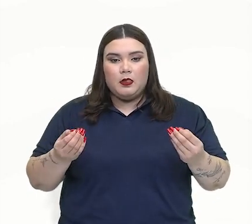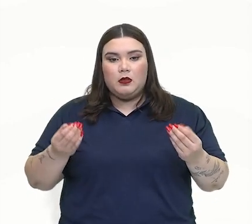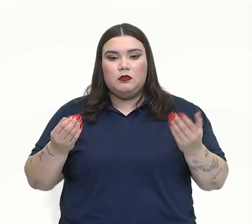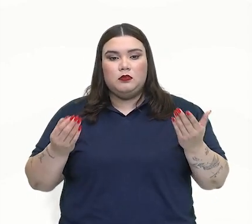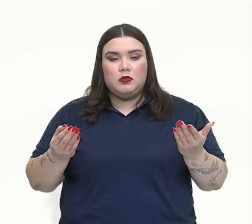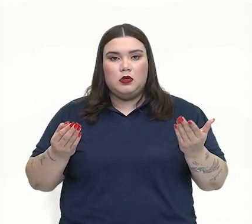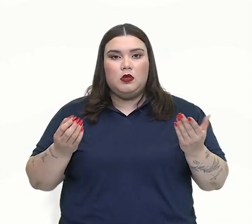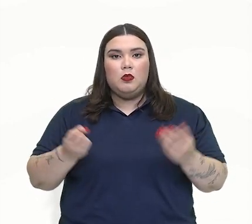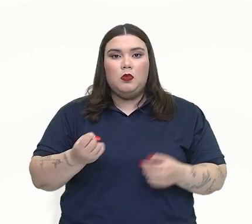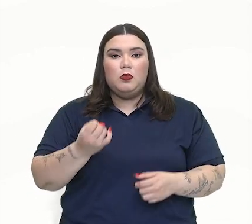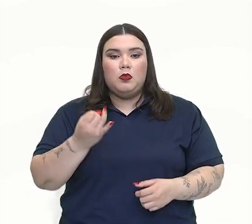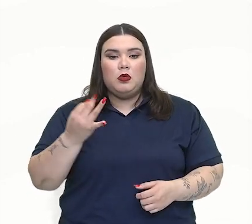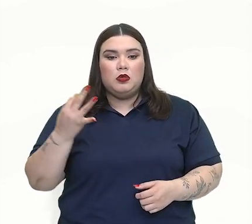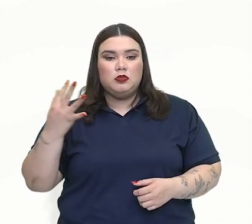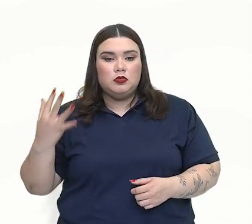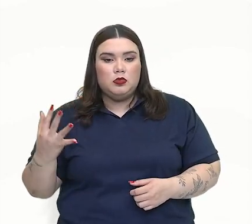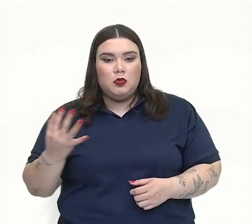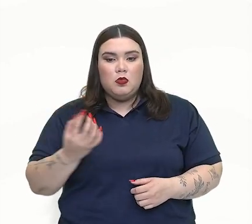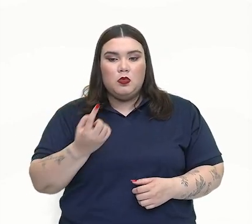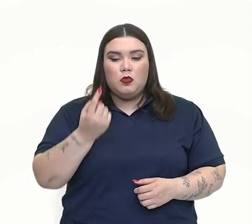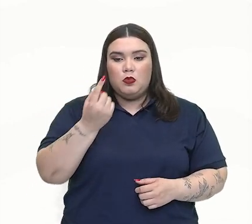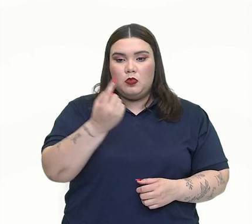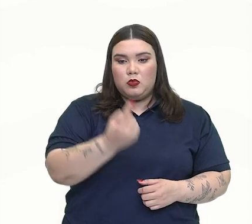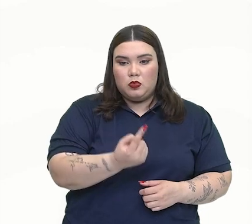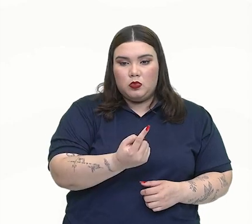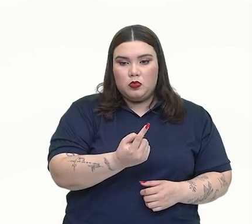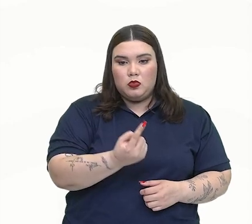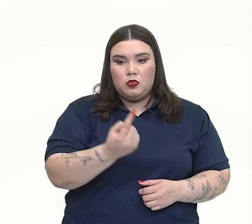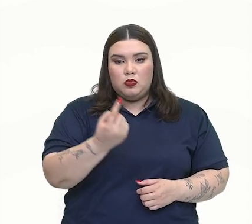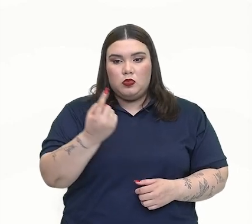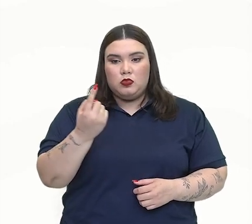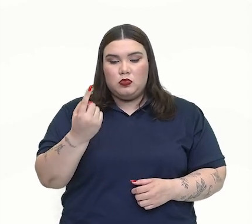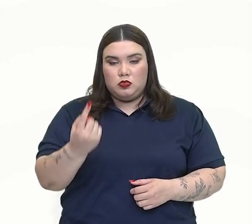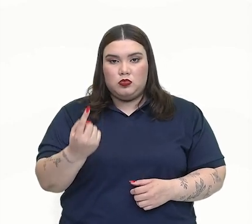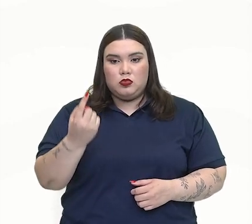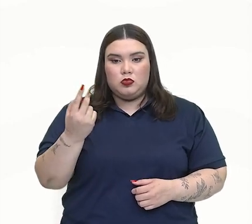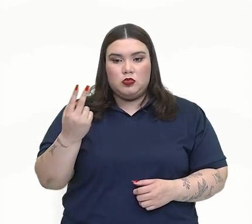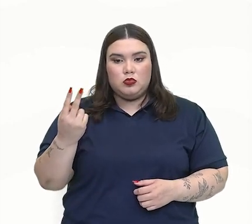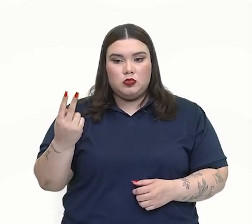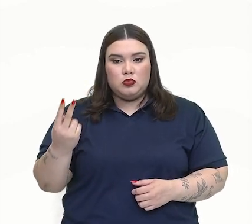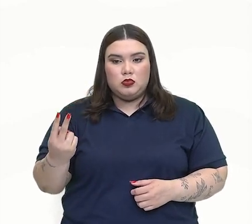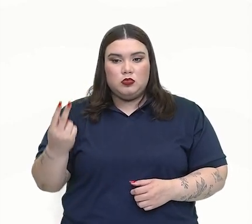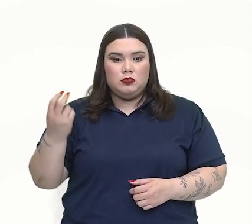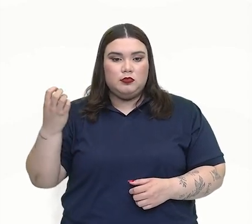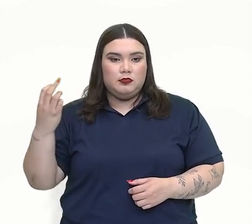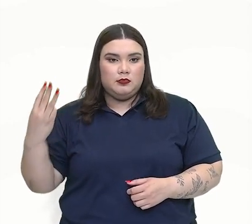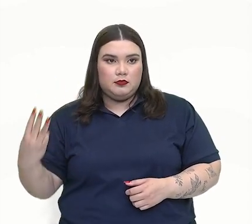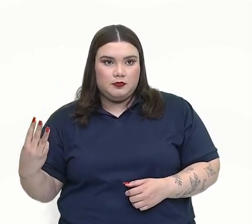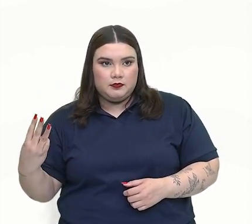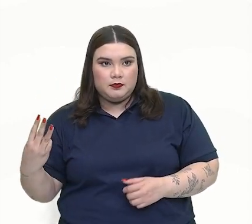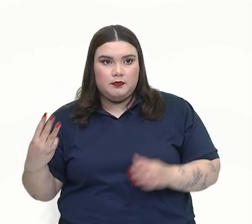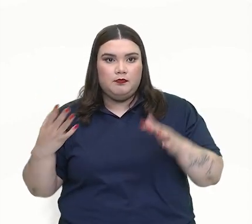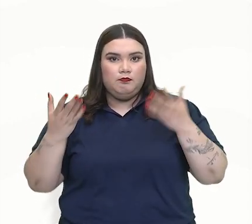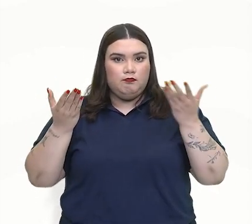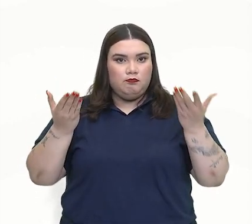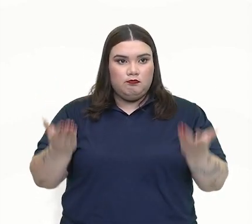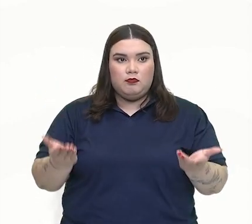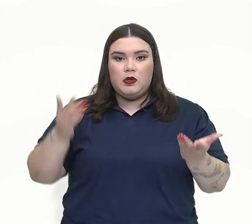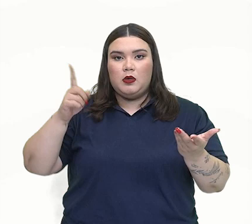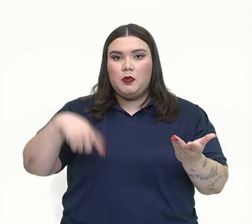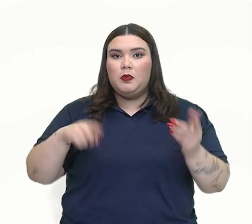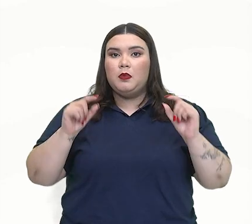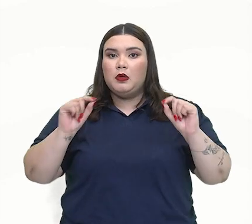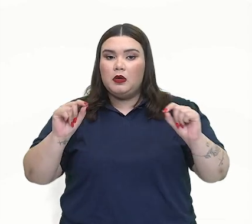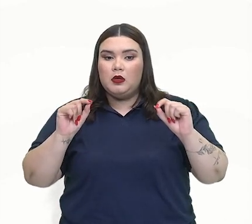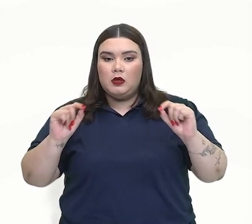uma unidade, 2 unidades, 3 unidades. Ou seja, para